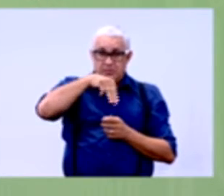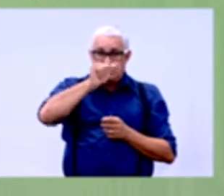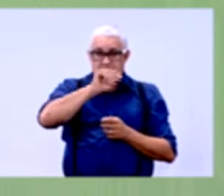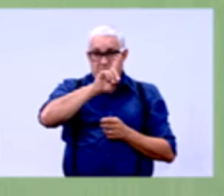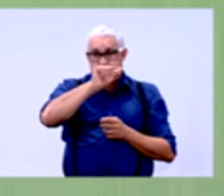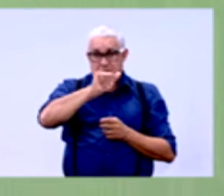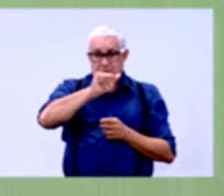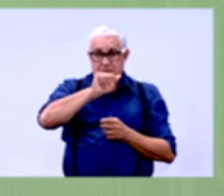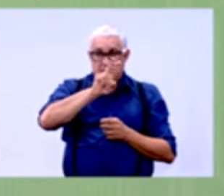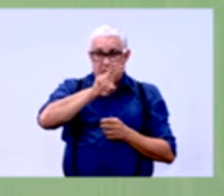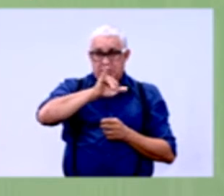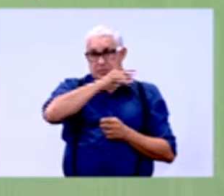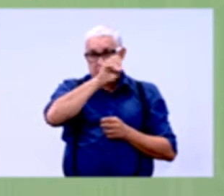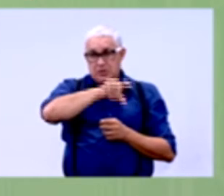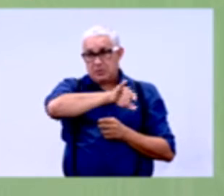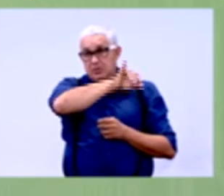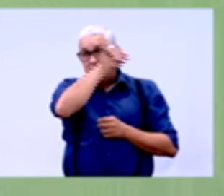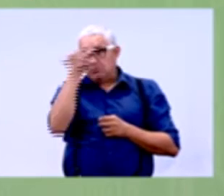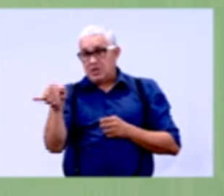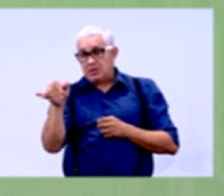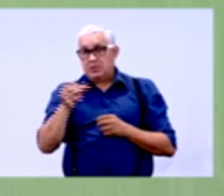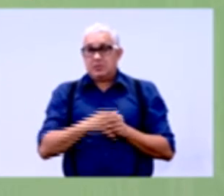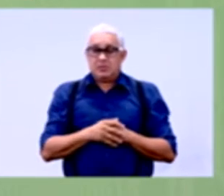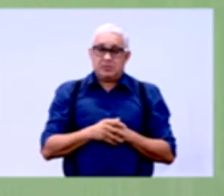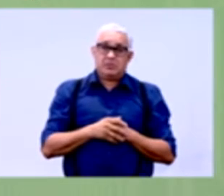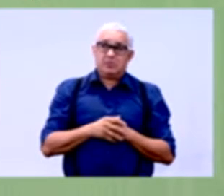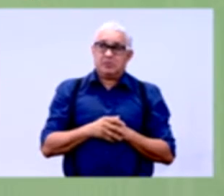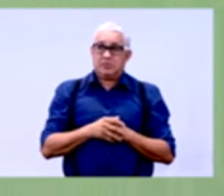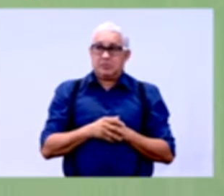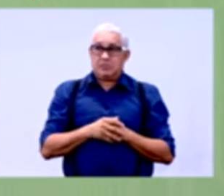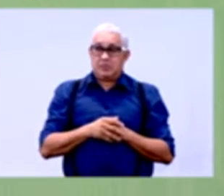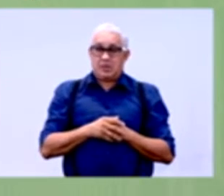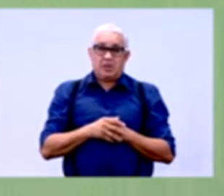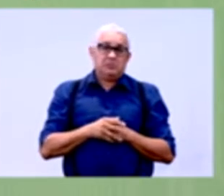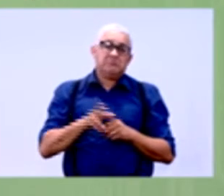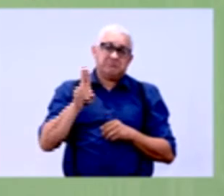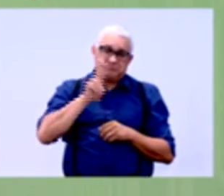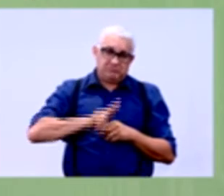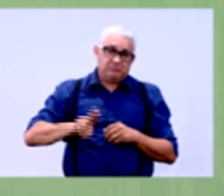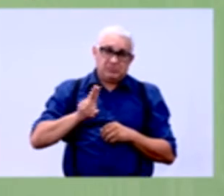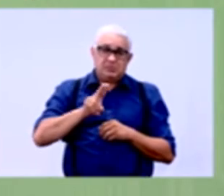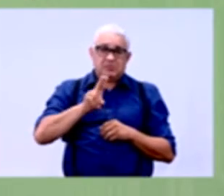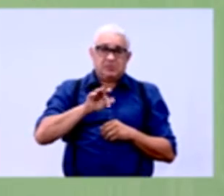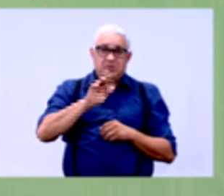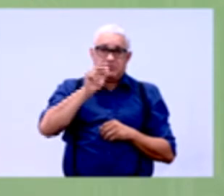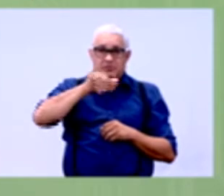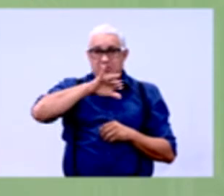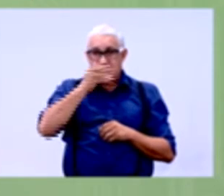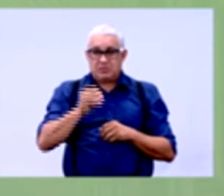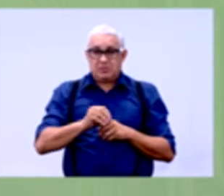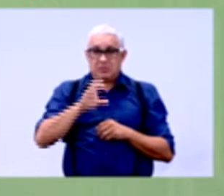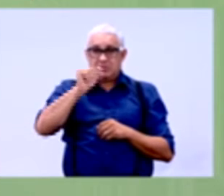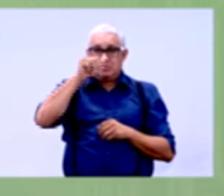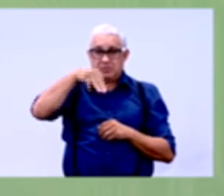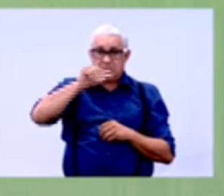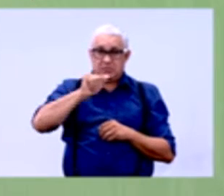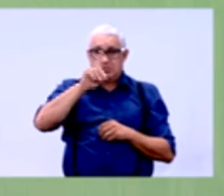Então, esta aí seria a utilidade, a funcionalidade da camada